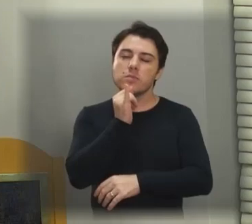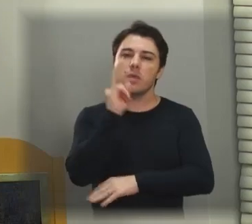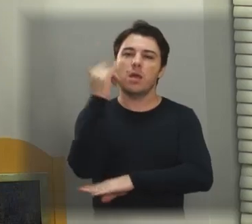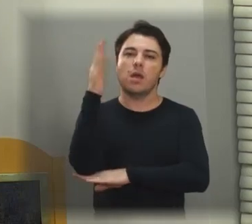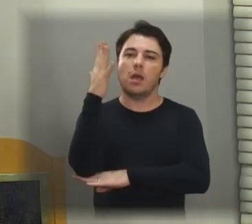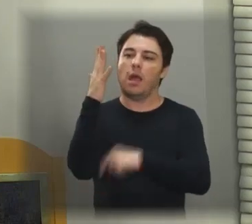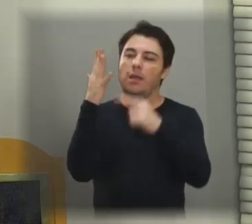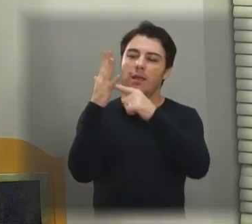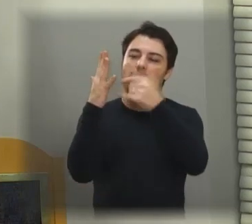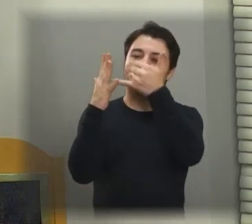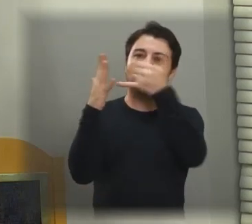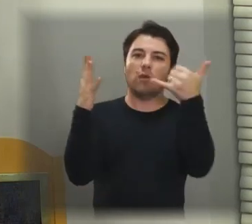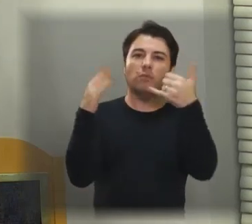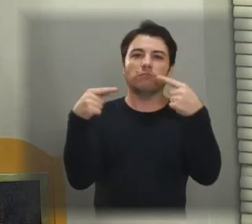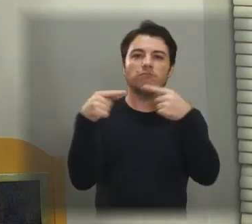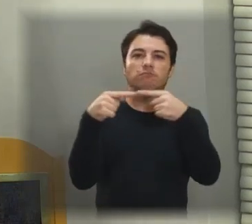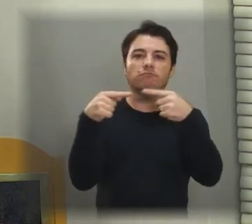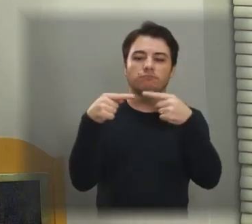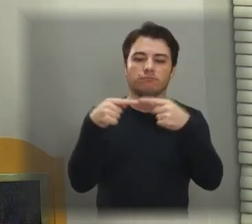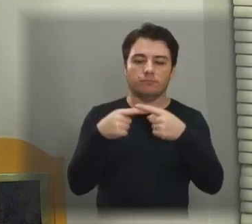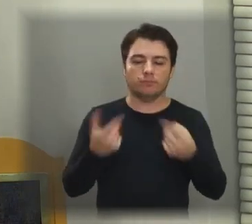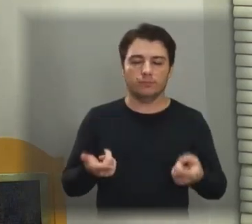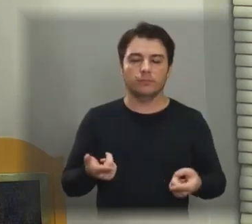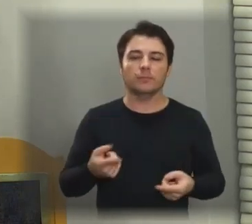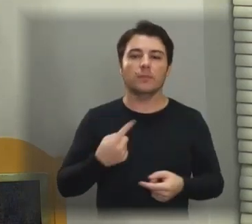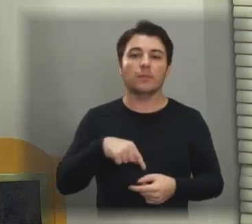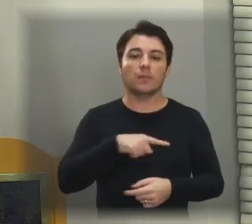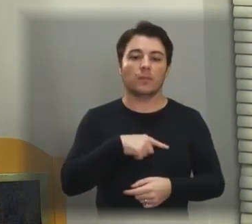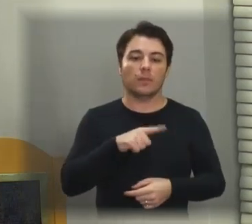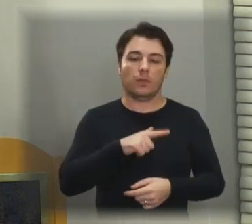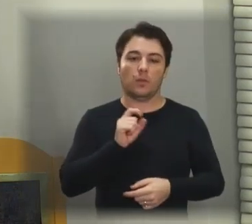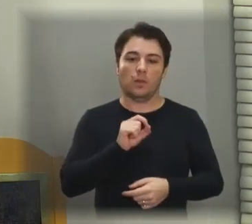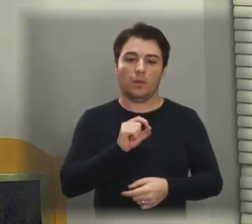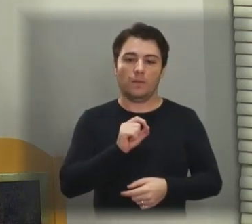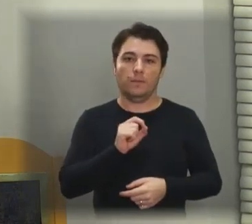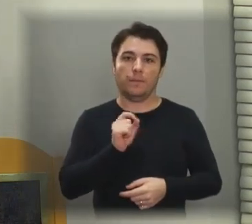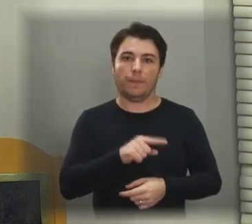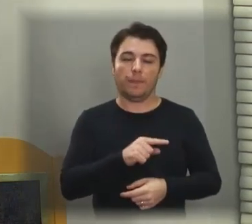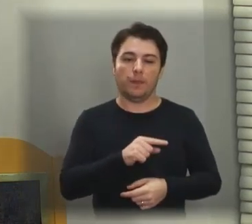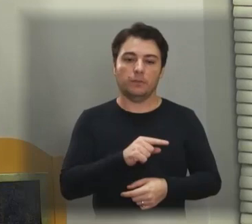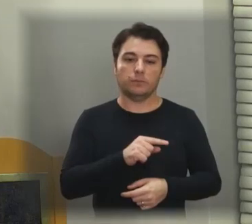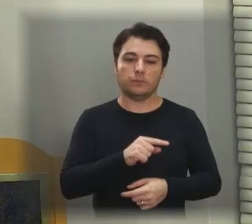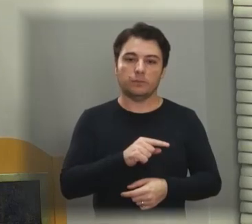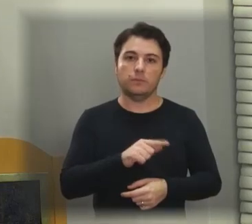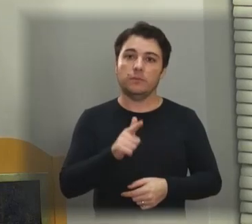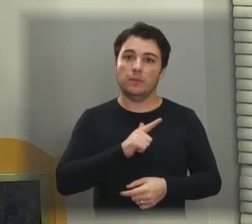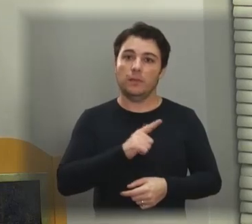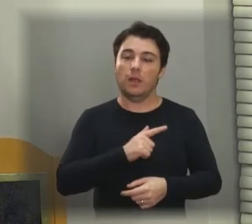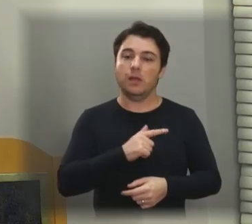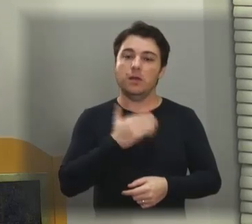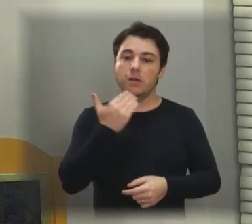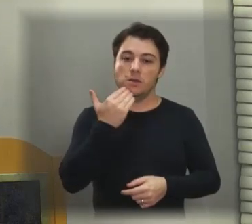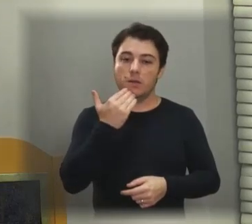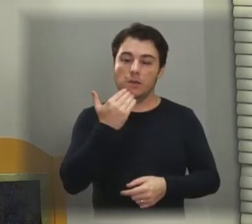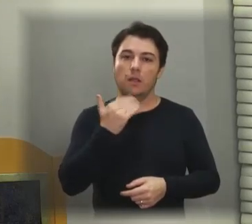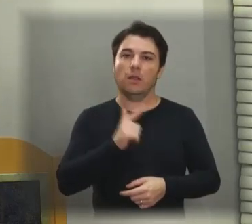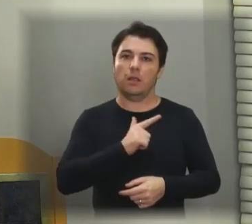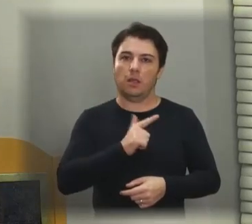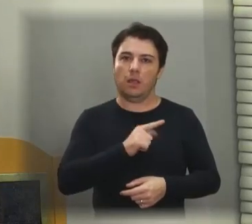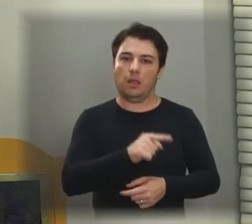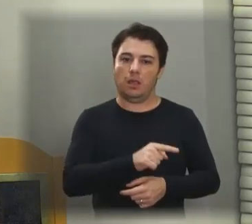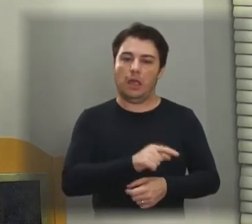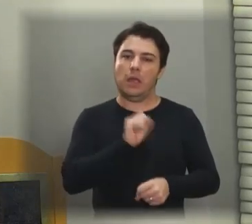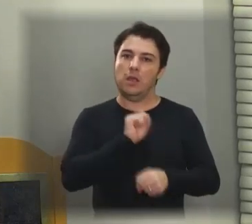nosso equipamento de proteção ele tem uma uma lógica de religamento que assim teve o defeito ele